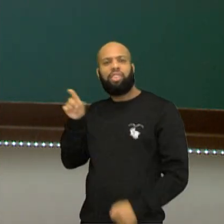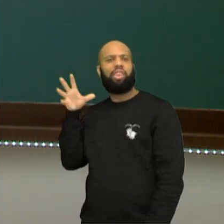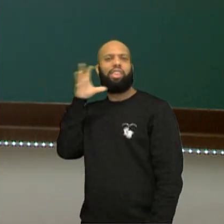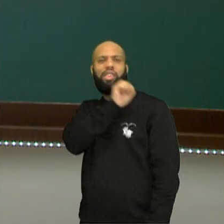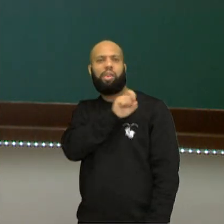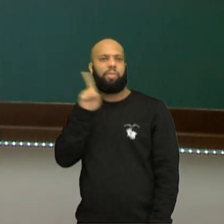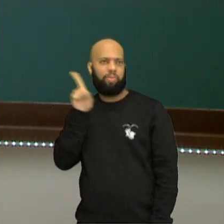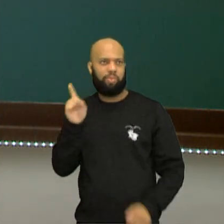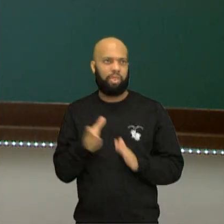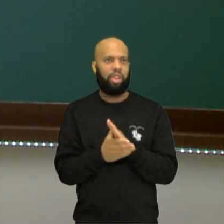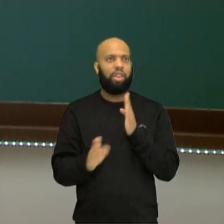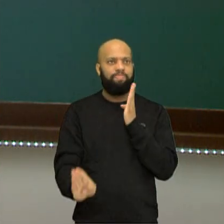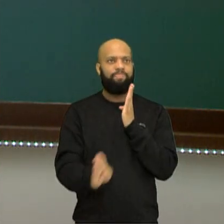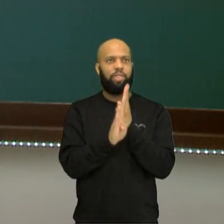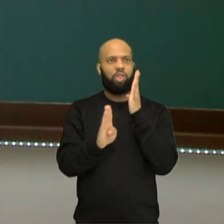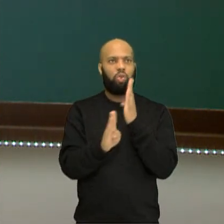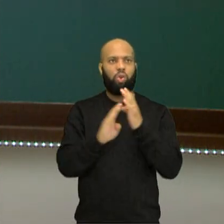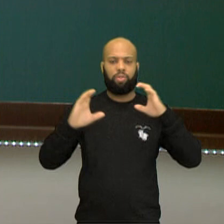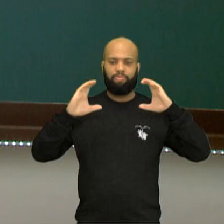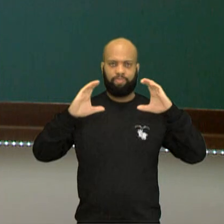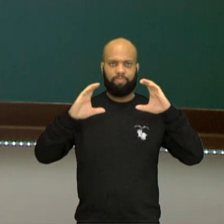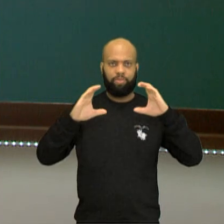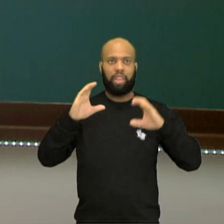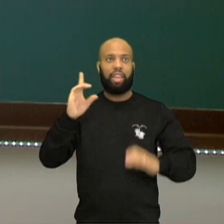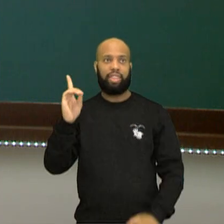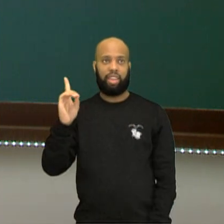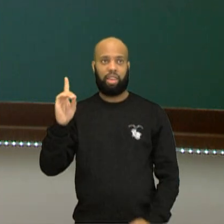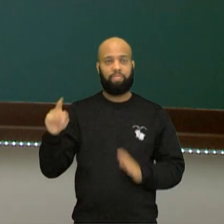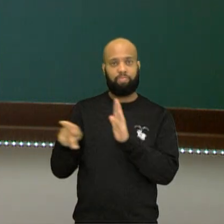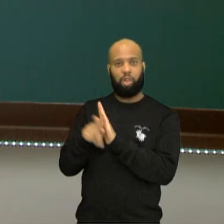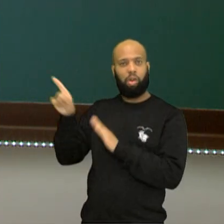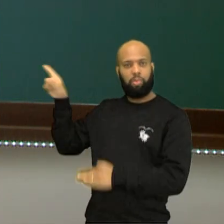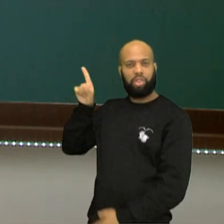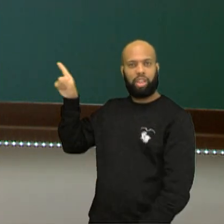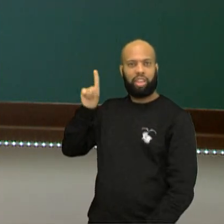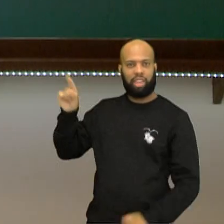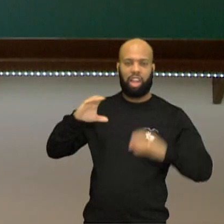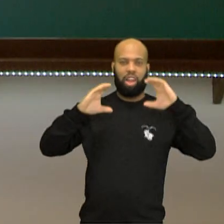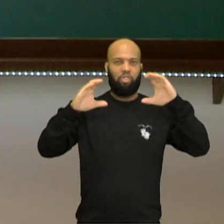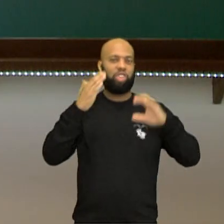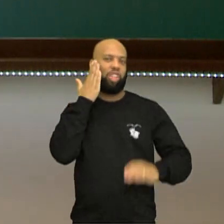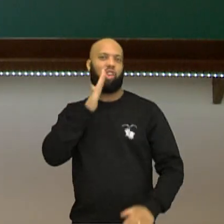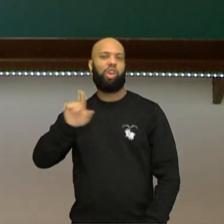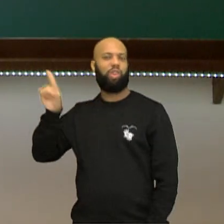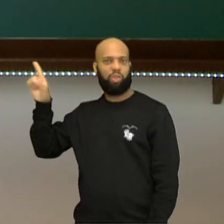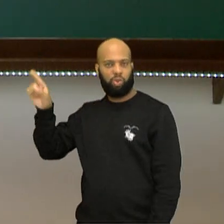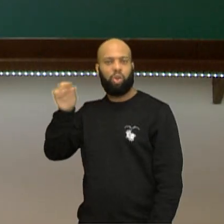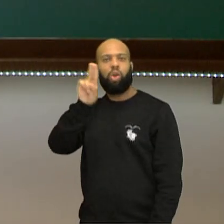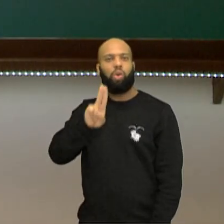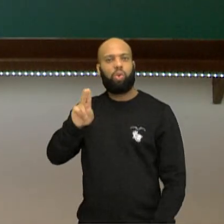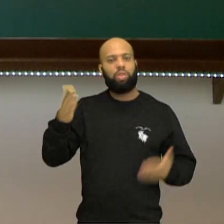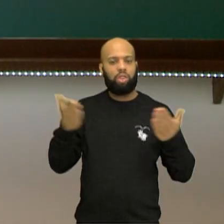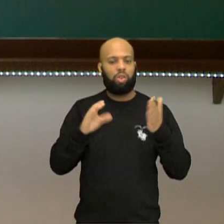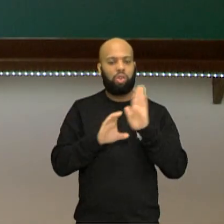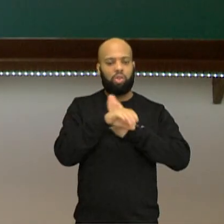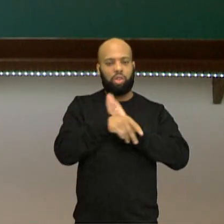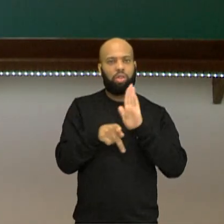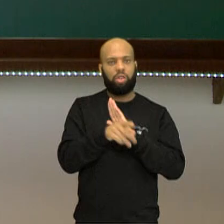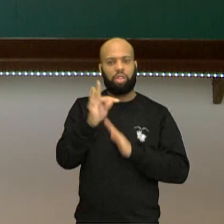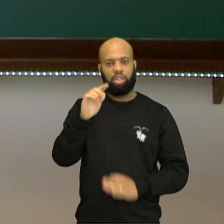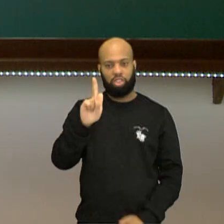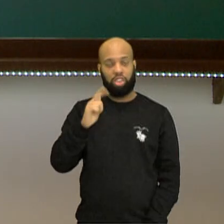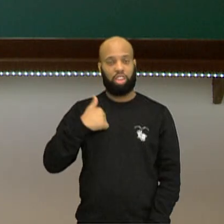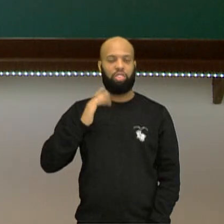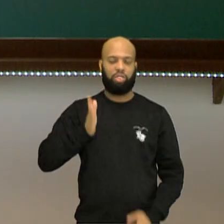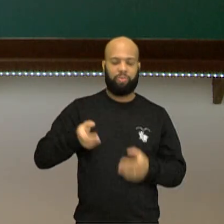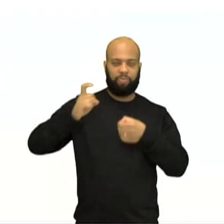de ouro essa aula, determinar aí o domínio da função tangente de 3x. Então, usem a definição da tangente, a gente